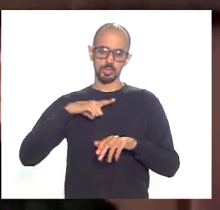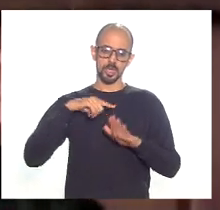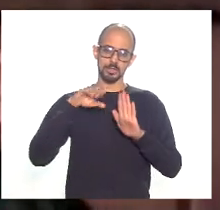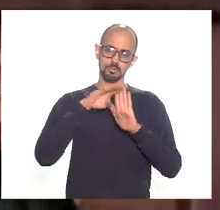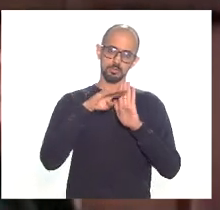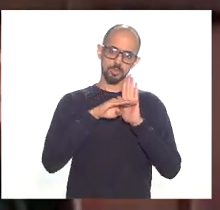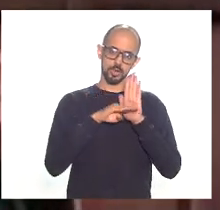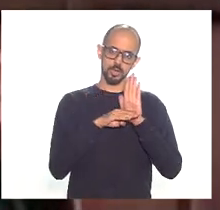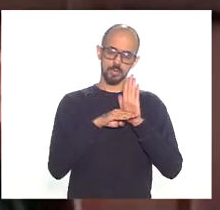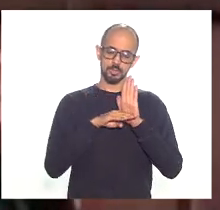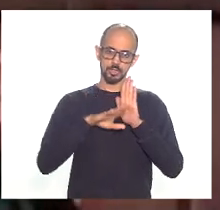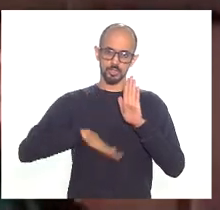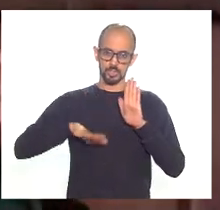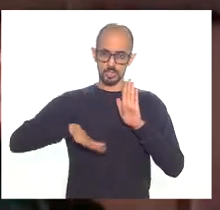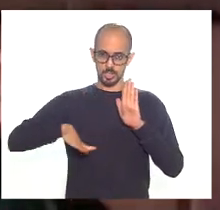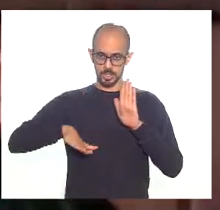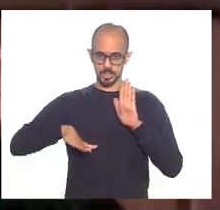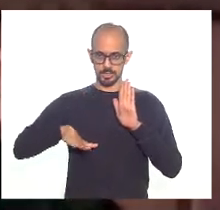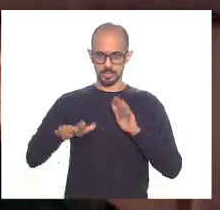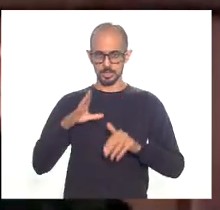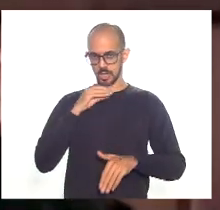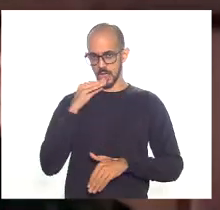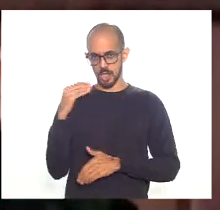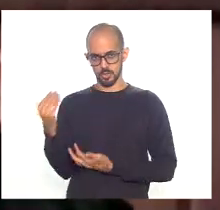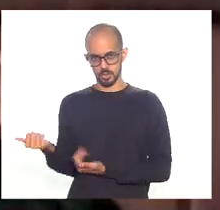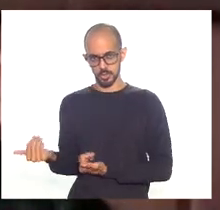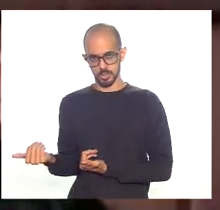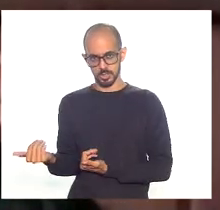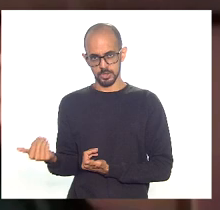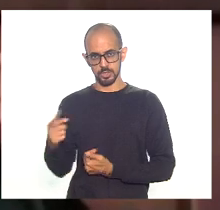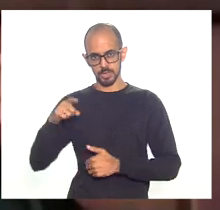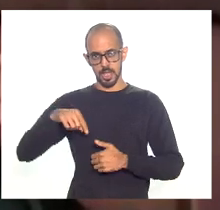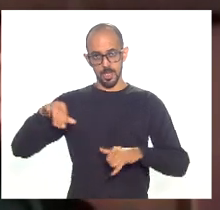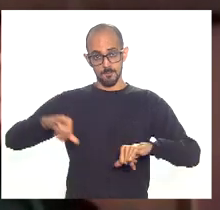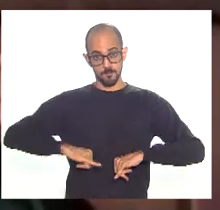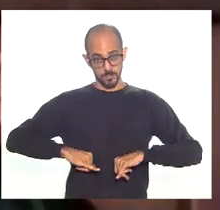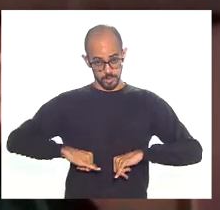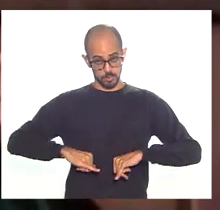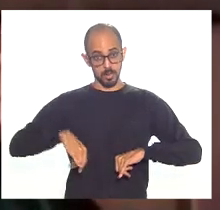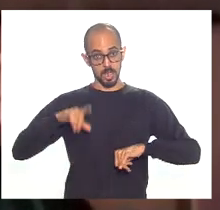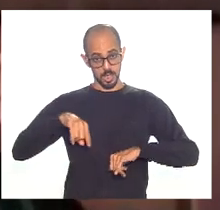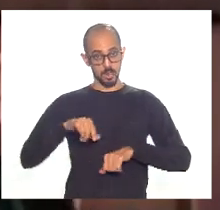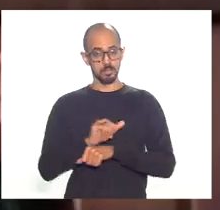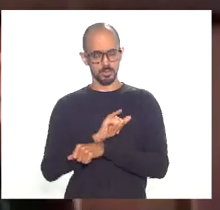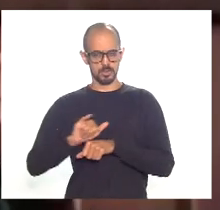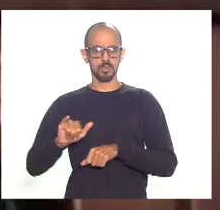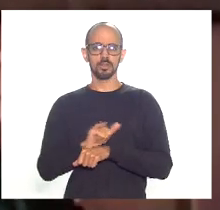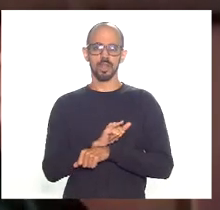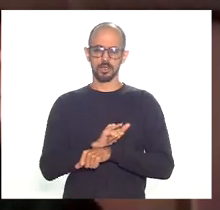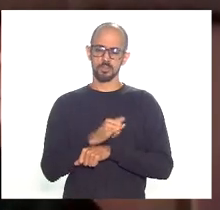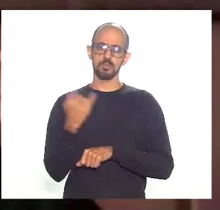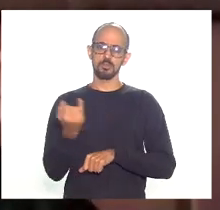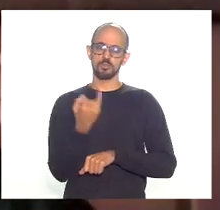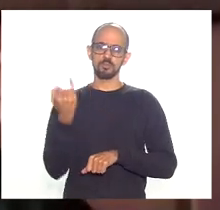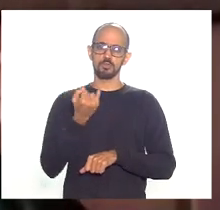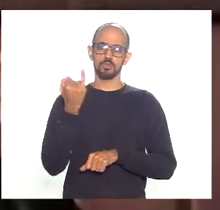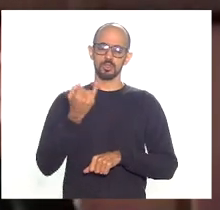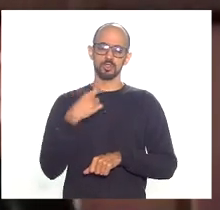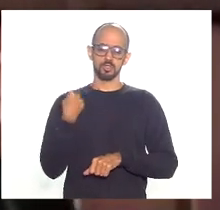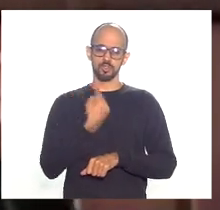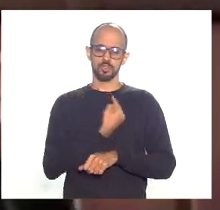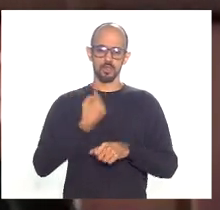à criança e adolescente, né, que são vítimas, é uma estratégia fundamental,